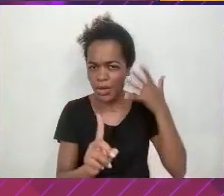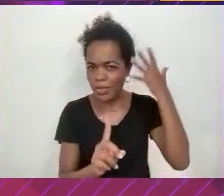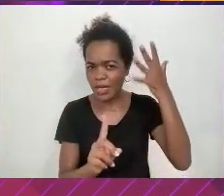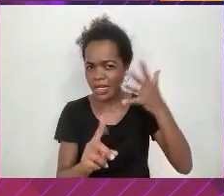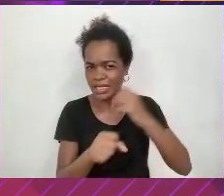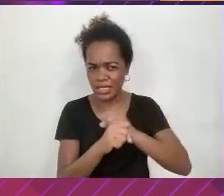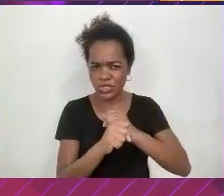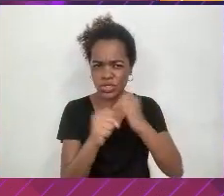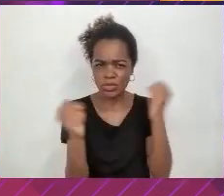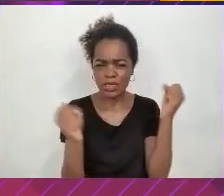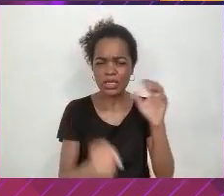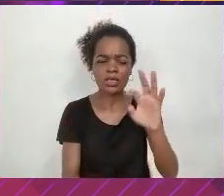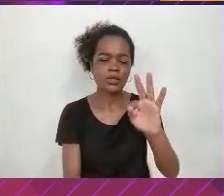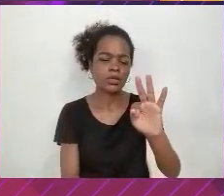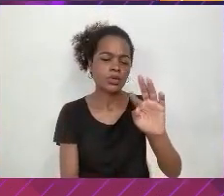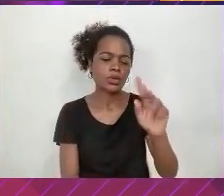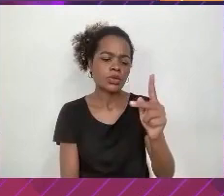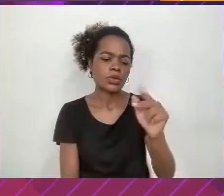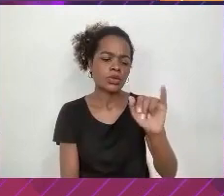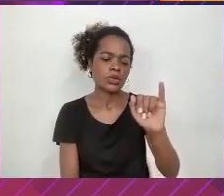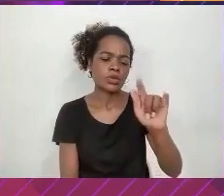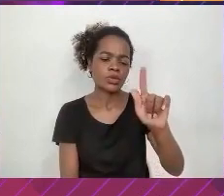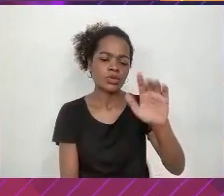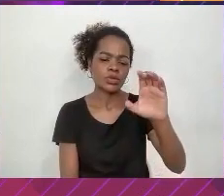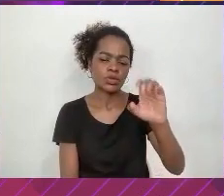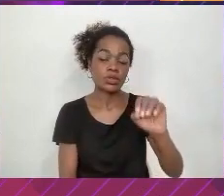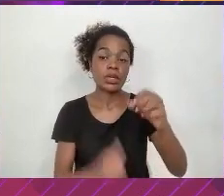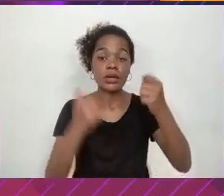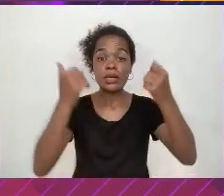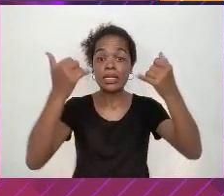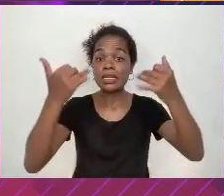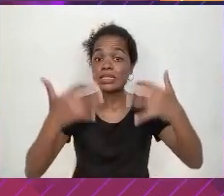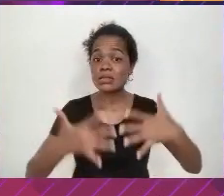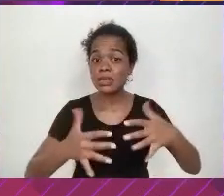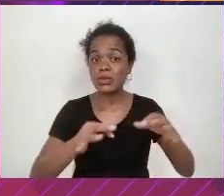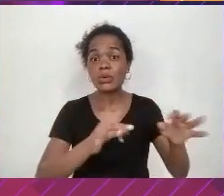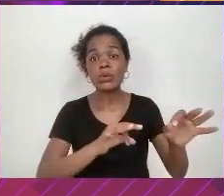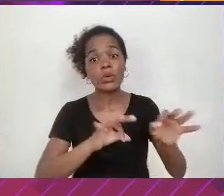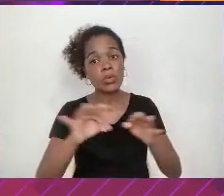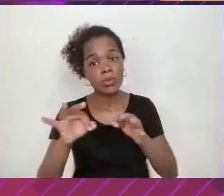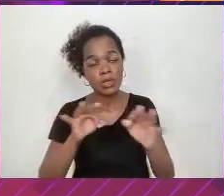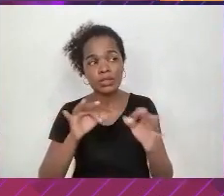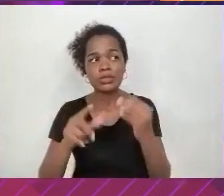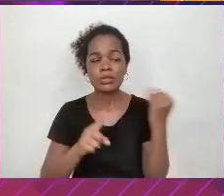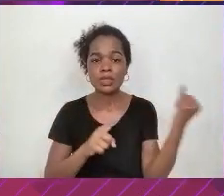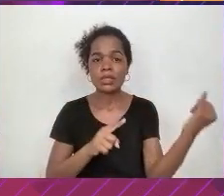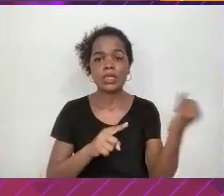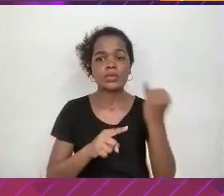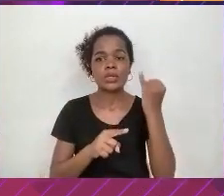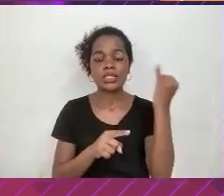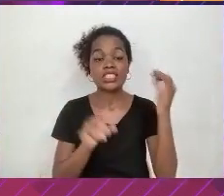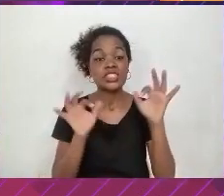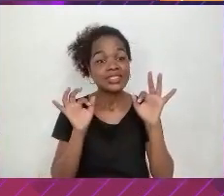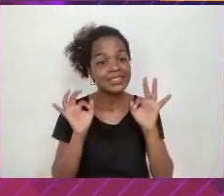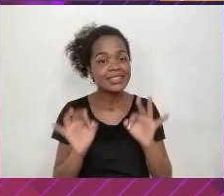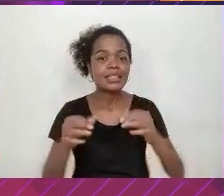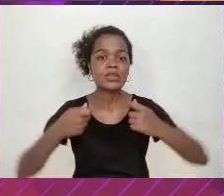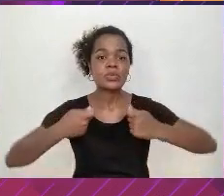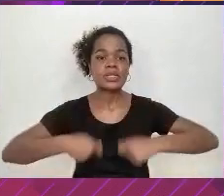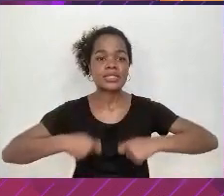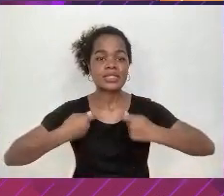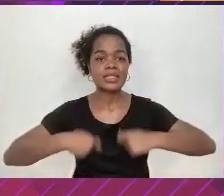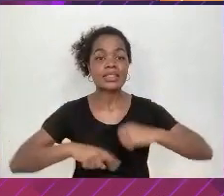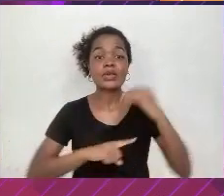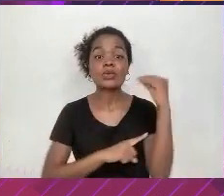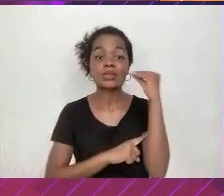trilha do Thiago, que ele estava realçando essa importância do planejamento. E, com certeza, a gente deveria colocar os testes de